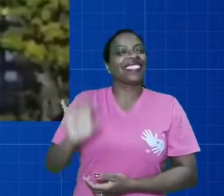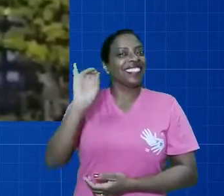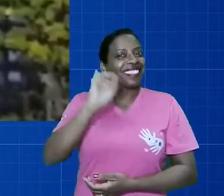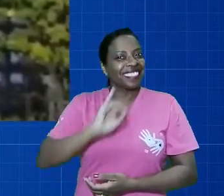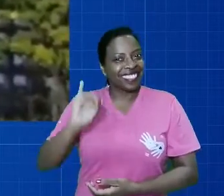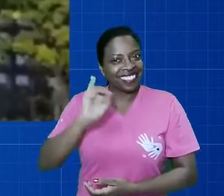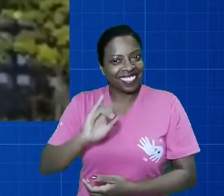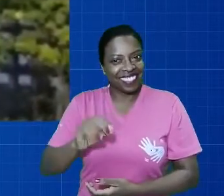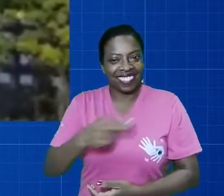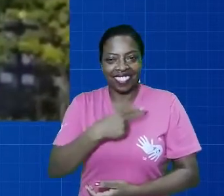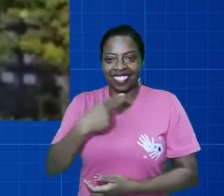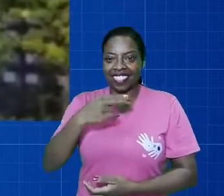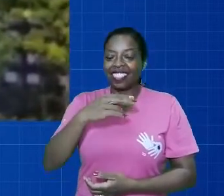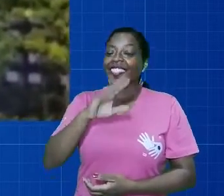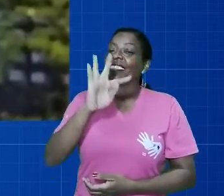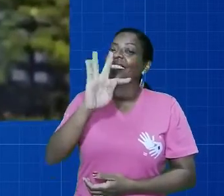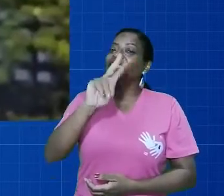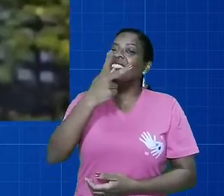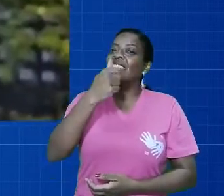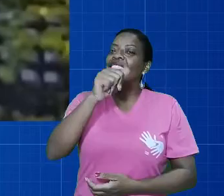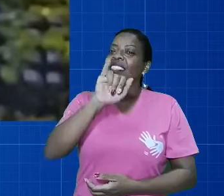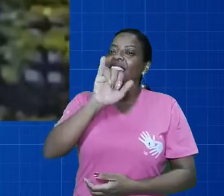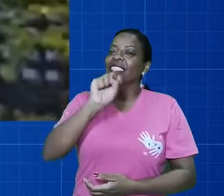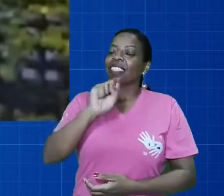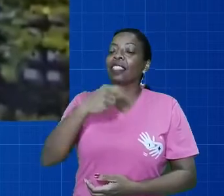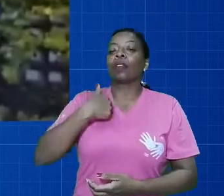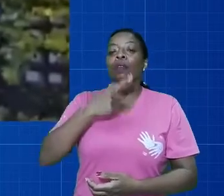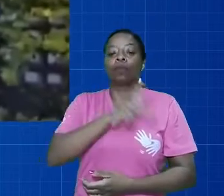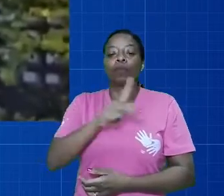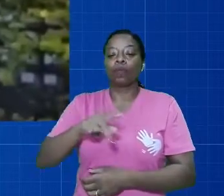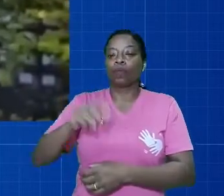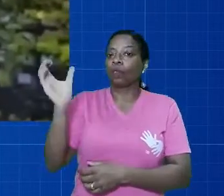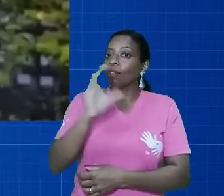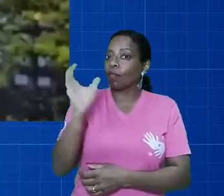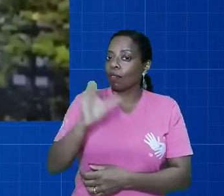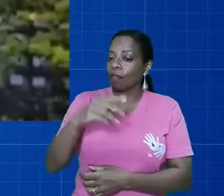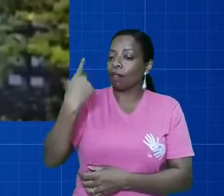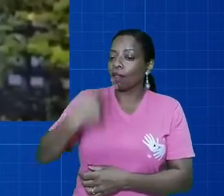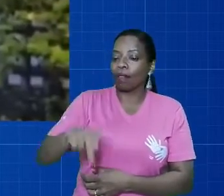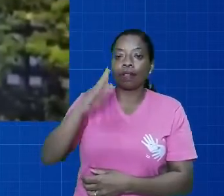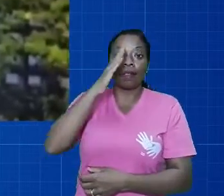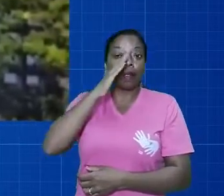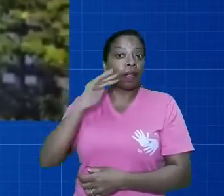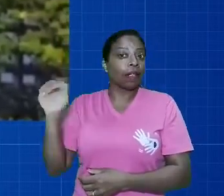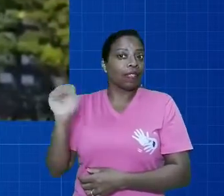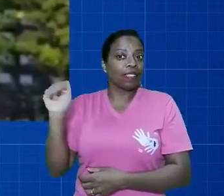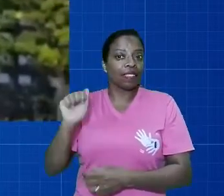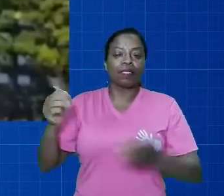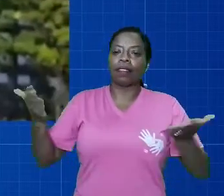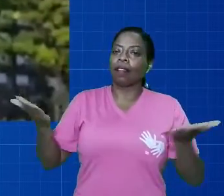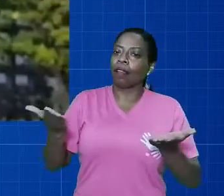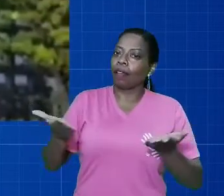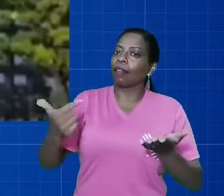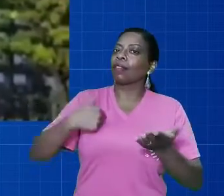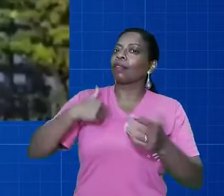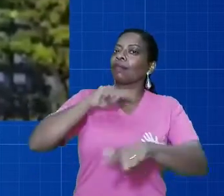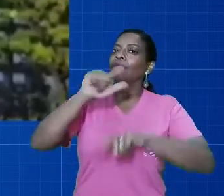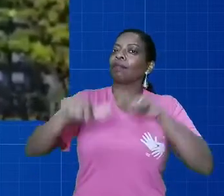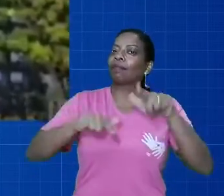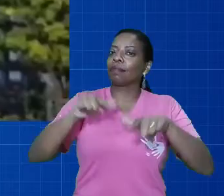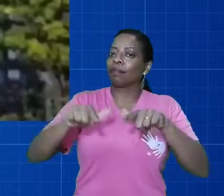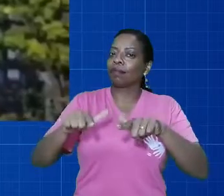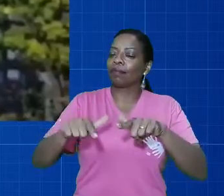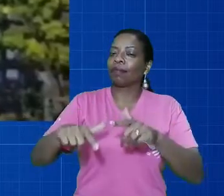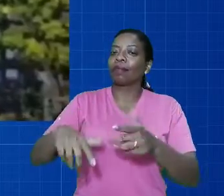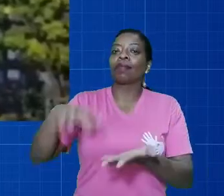eu sou a professora Thais Januzzi Chaves, professora de Ciências da Rede Municipal de Educação da Araucária. Atualmente estou trabalhando na Secretaria